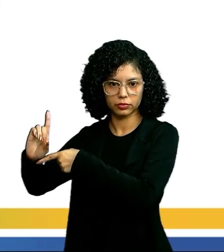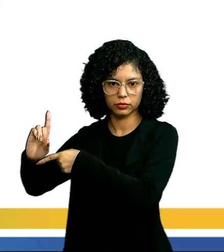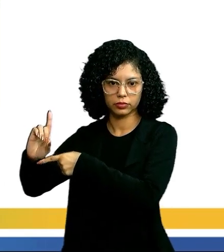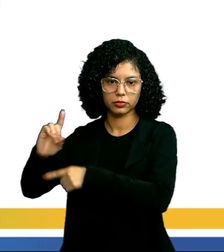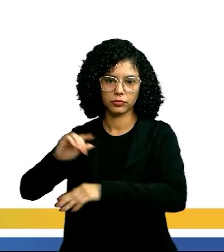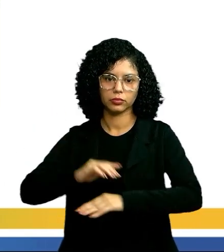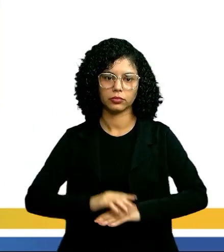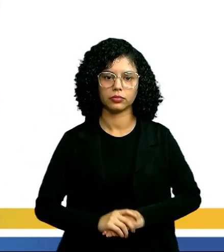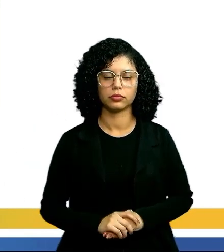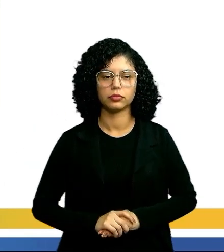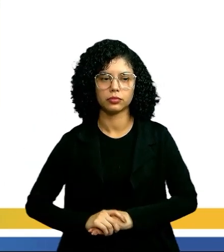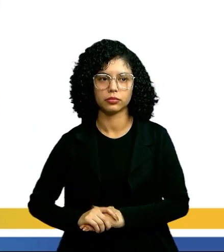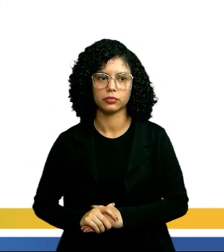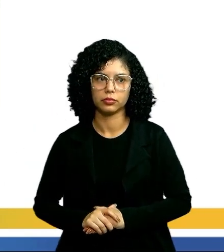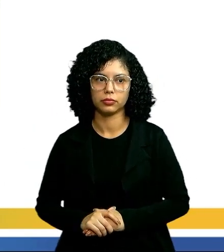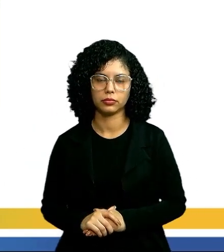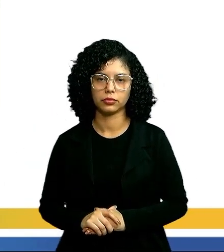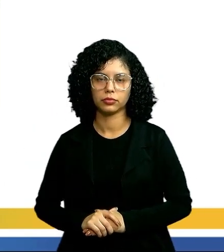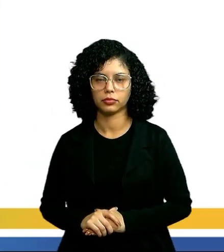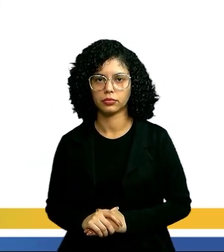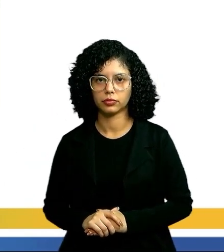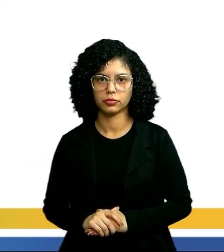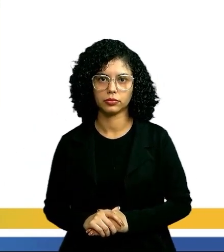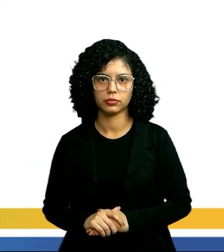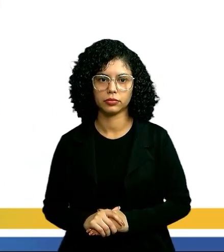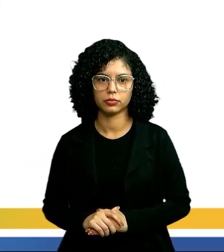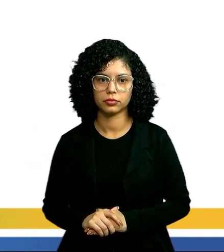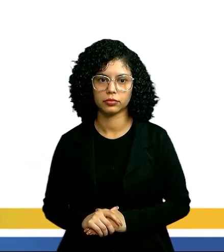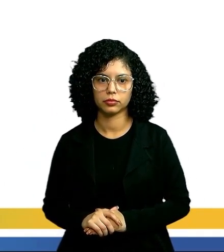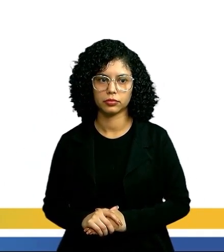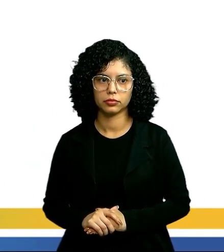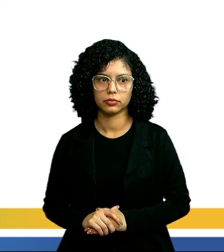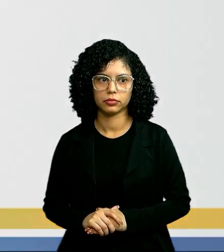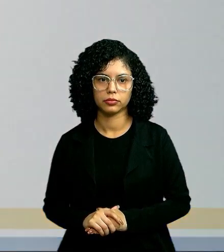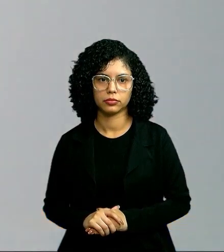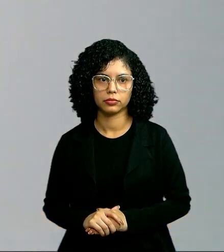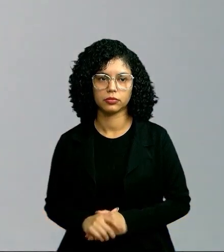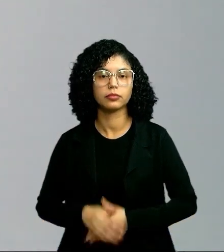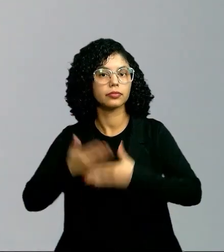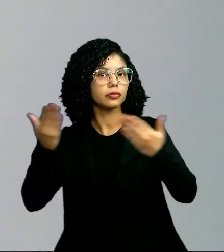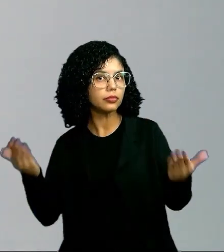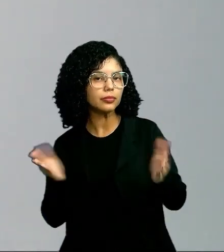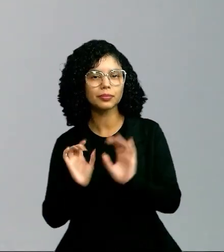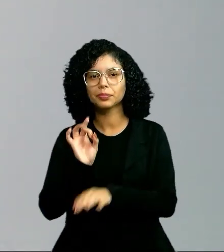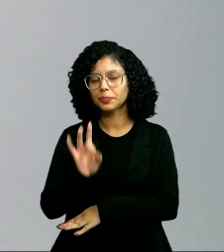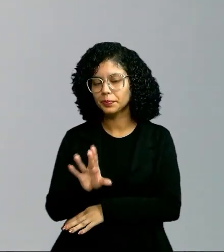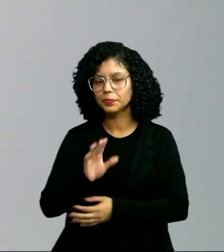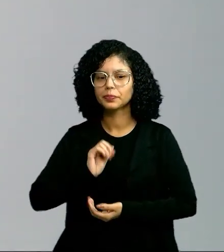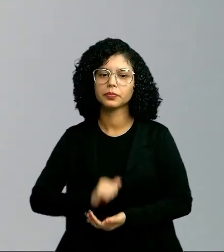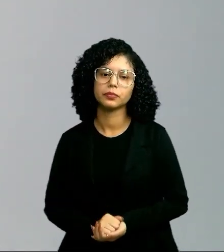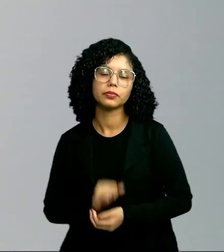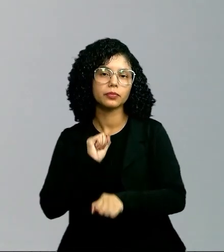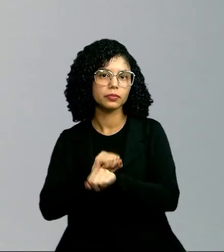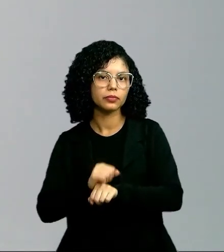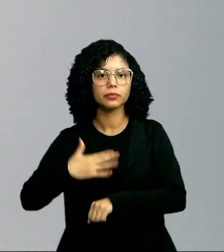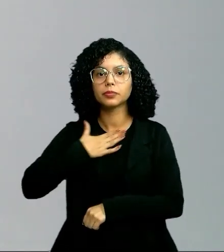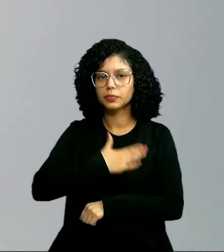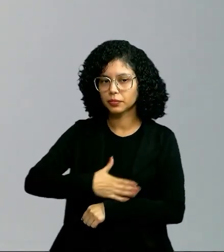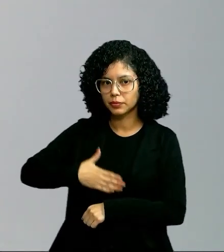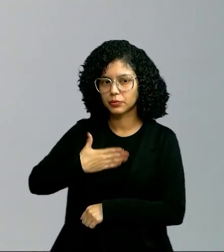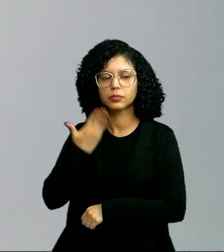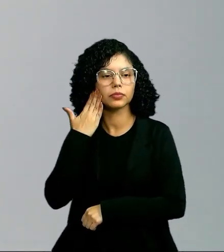nosso gabarito, alternativa D de dado. Galera, por hoje é isso. Eu espero que vocês